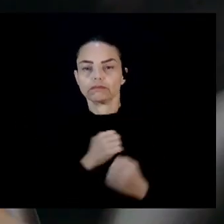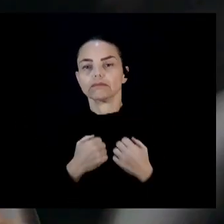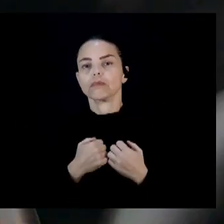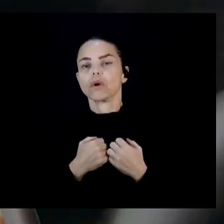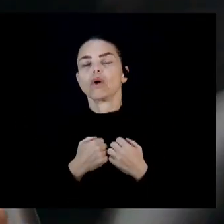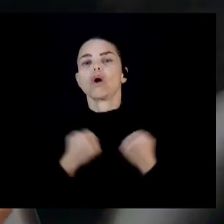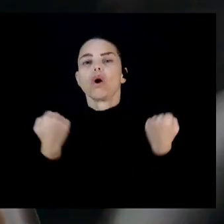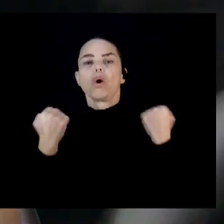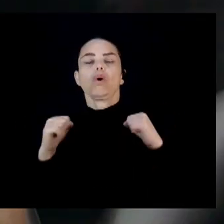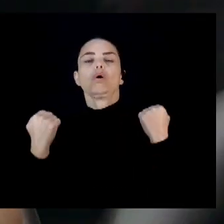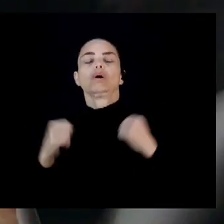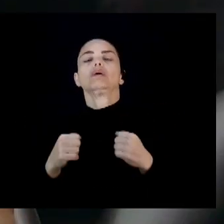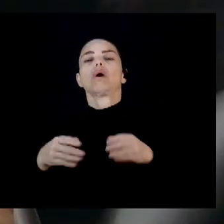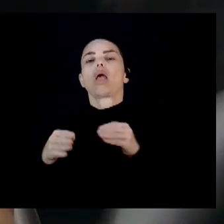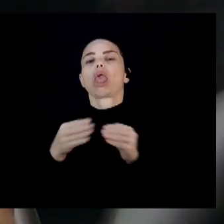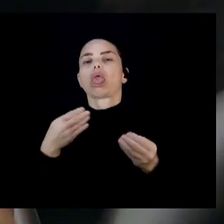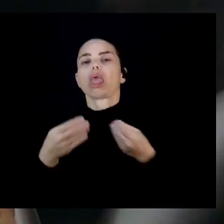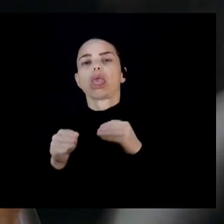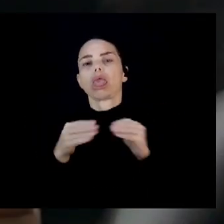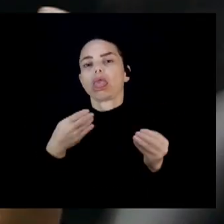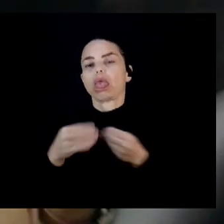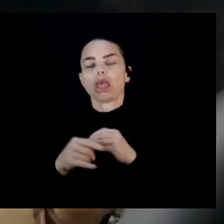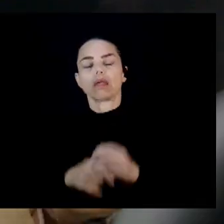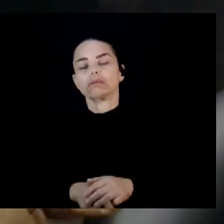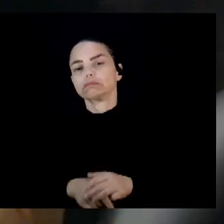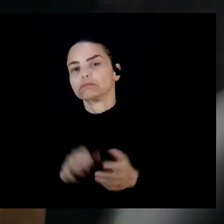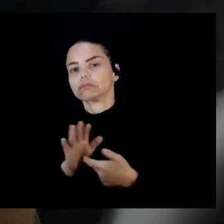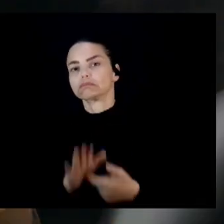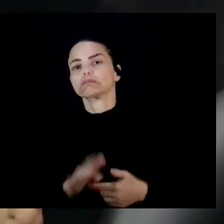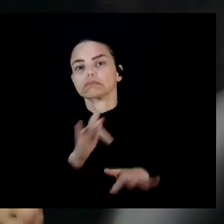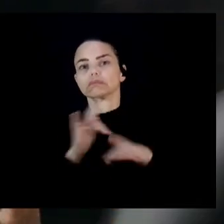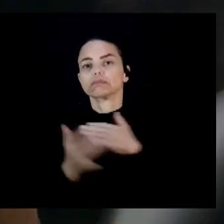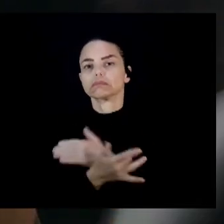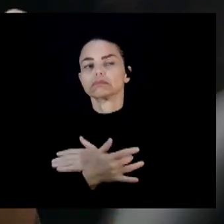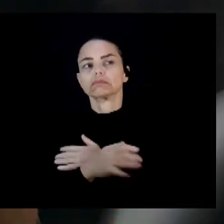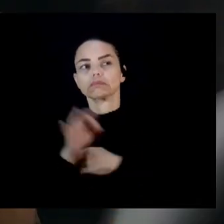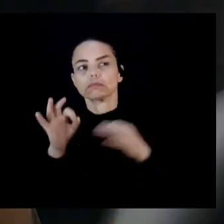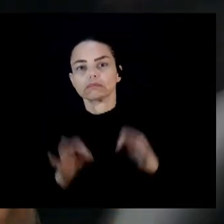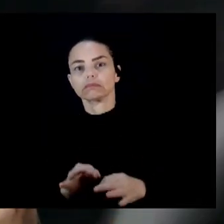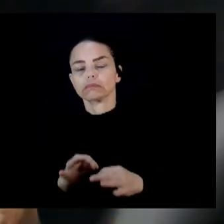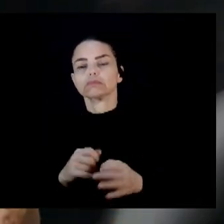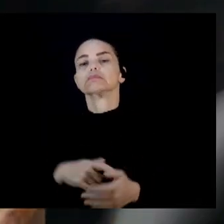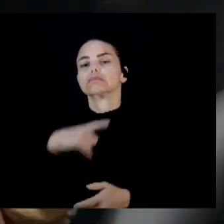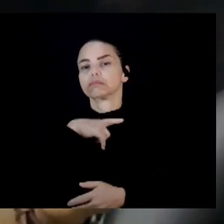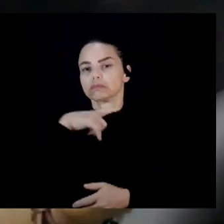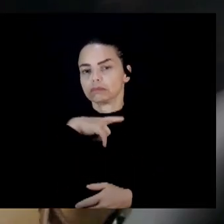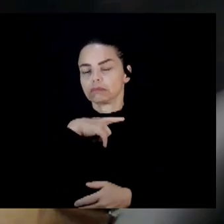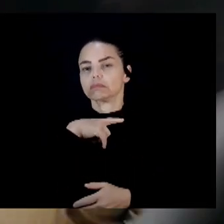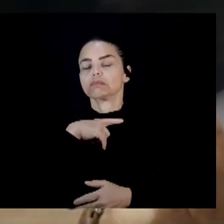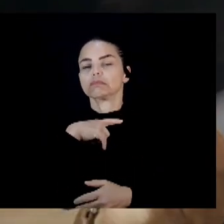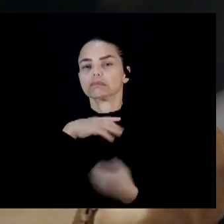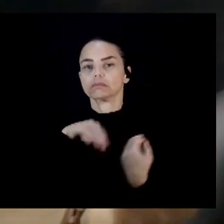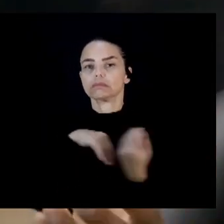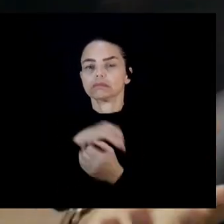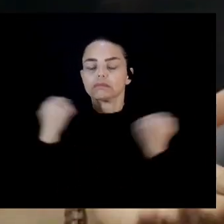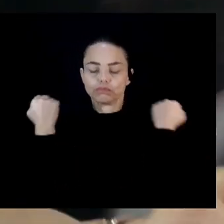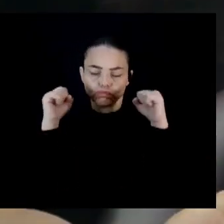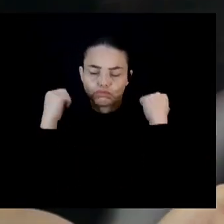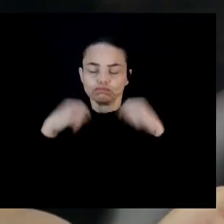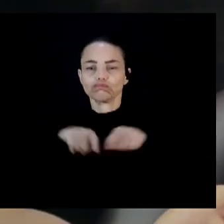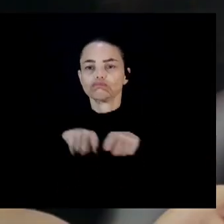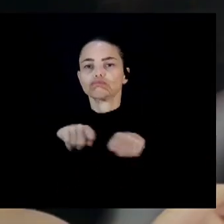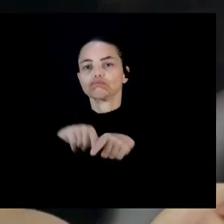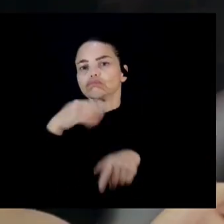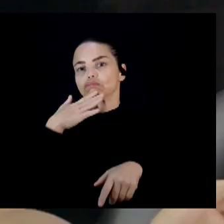flexível. E isso, muitas vezes, não aparece em rede social, mas com certeza, se você está tendo o envolvimento com a atividade física, isso também melhorou. E é importante a